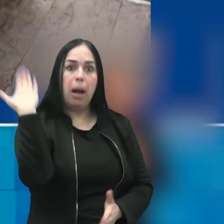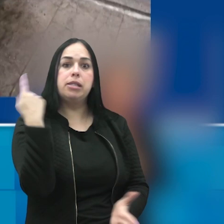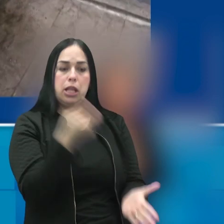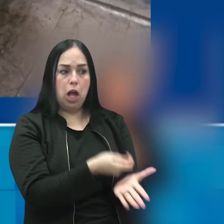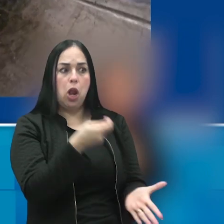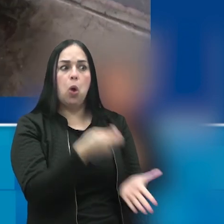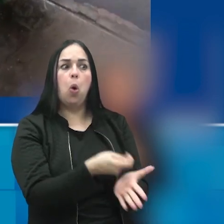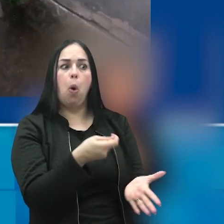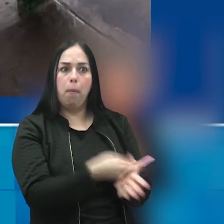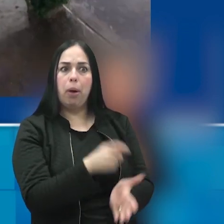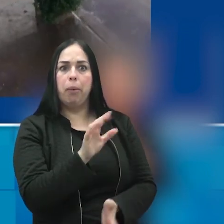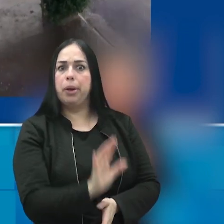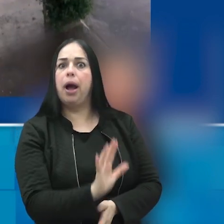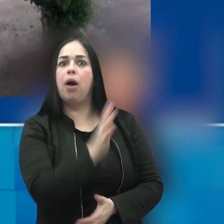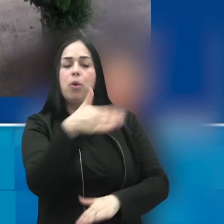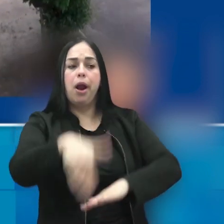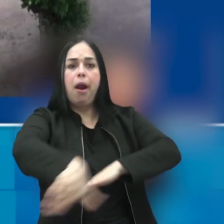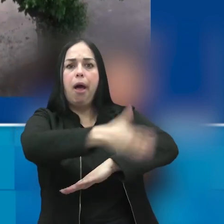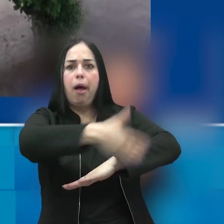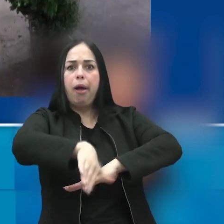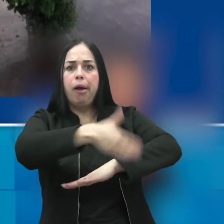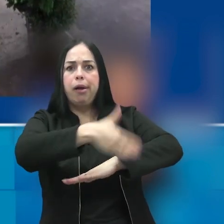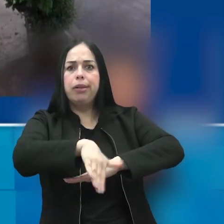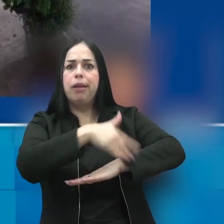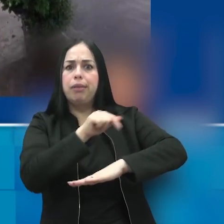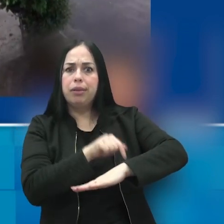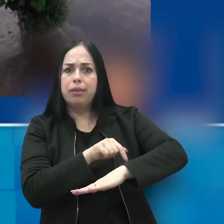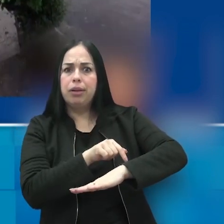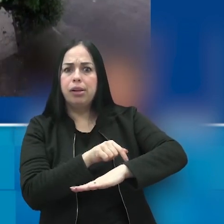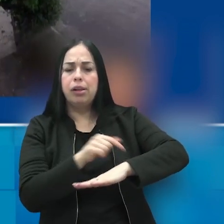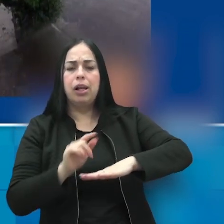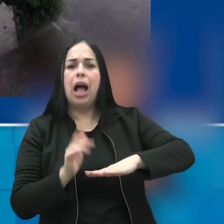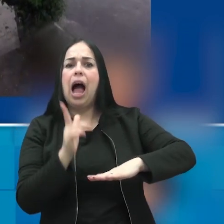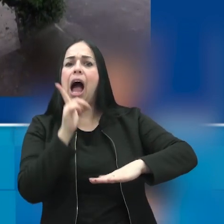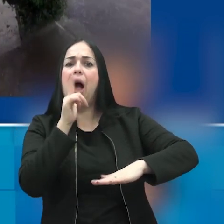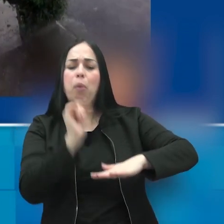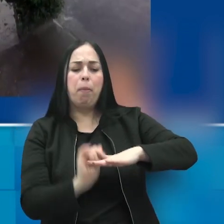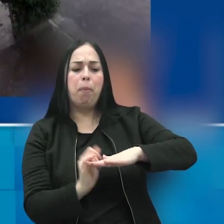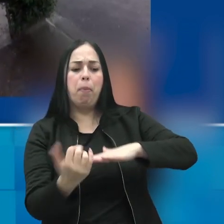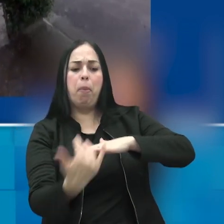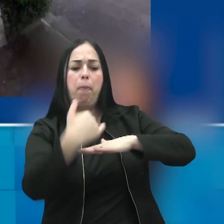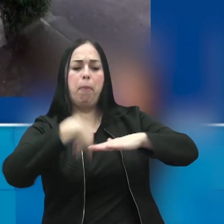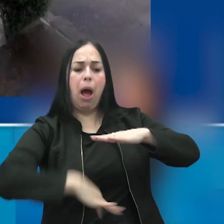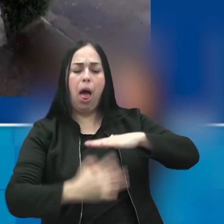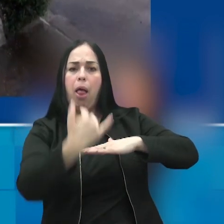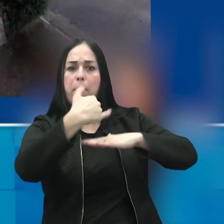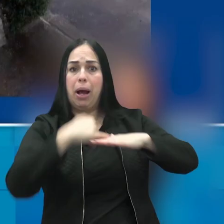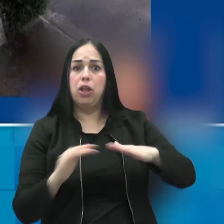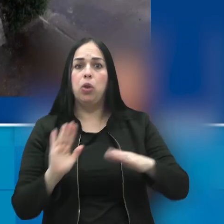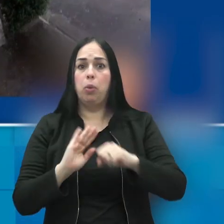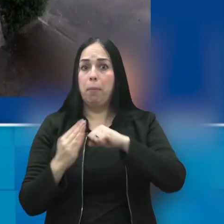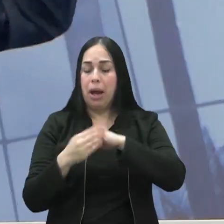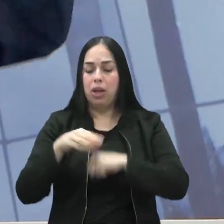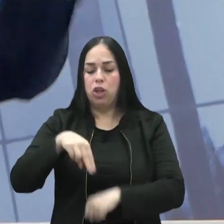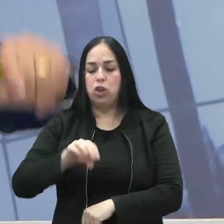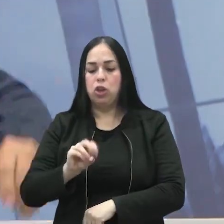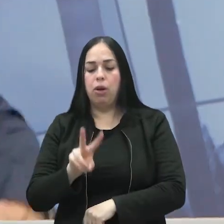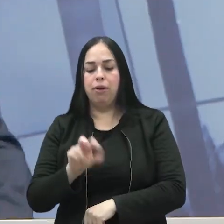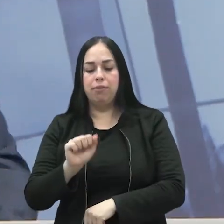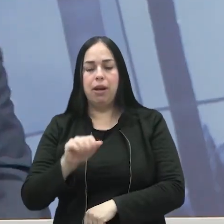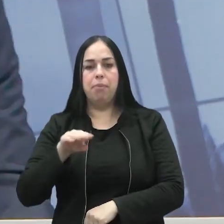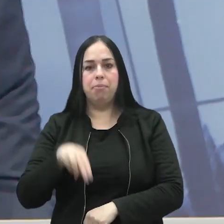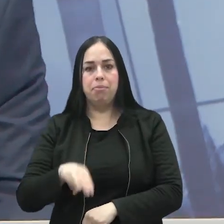público para avaliar a situação de uma rua que estaria sofrendo infiltração no bairro Nova Michigan.